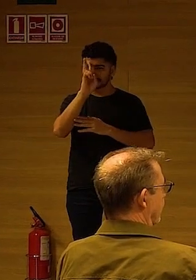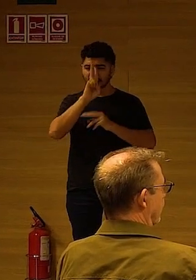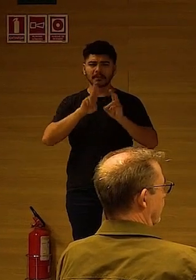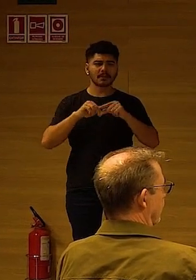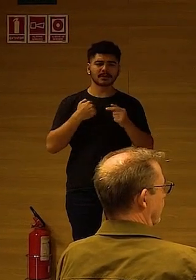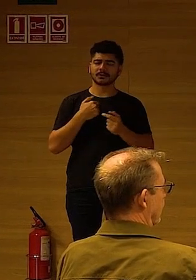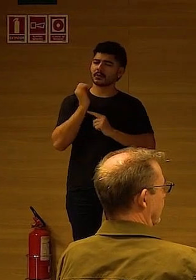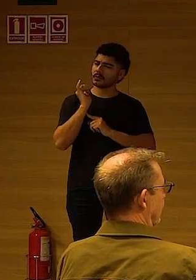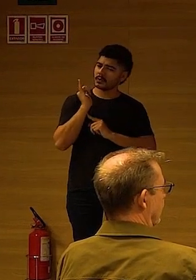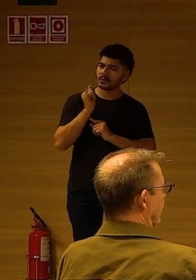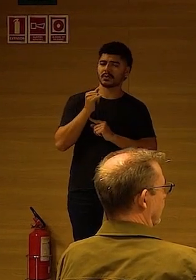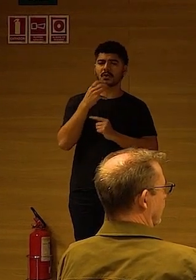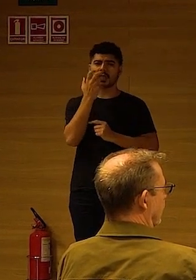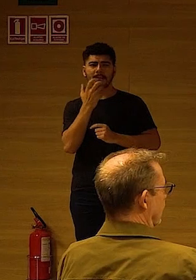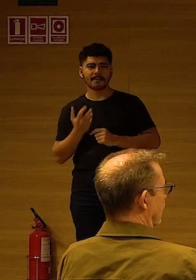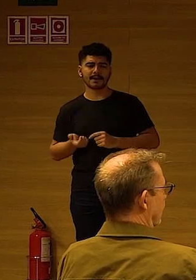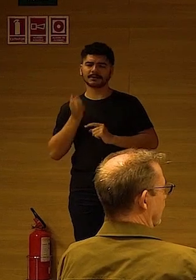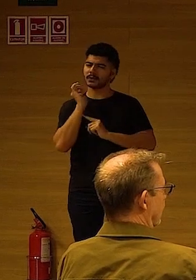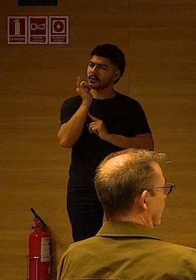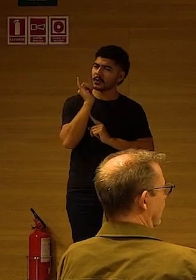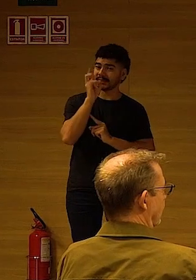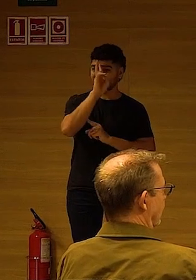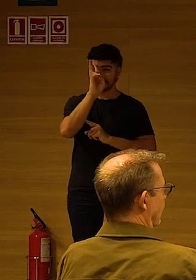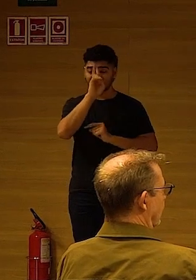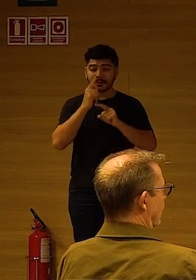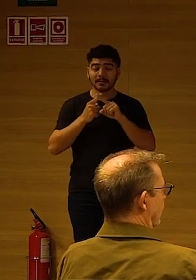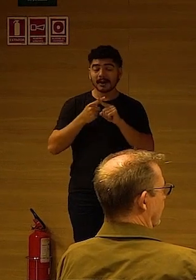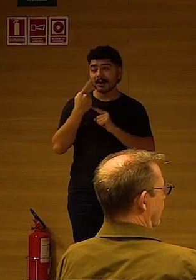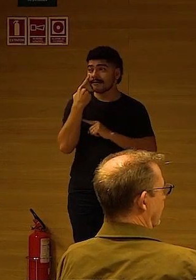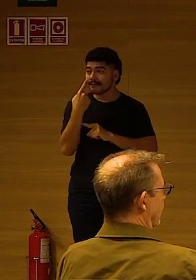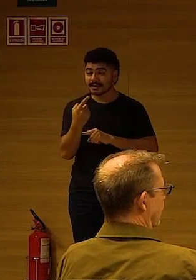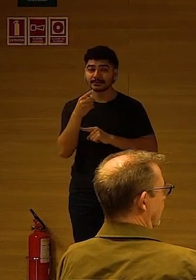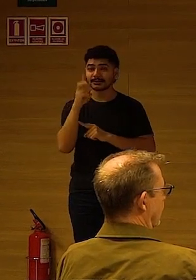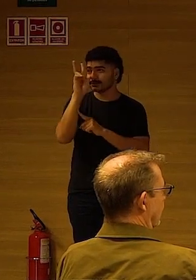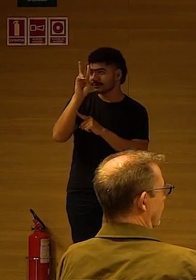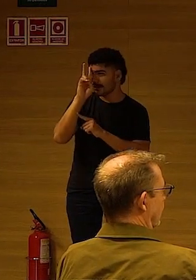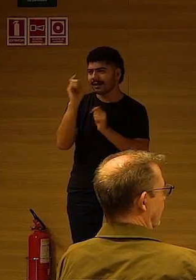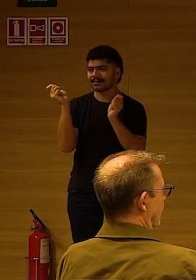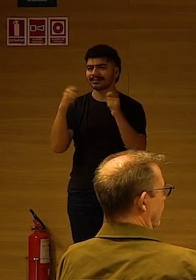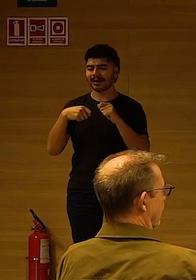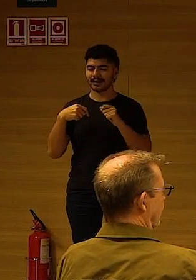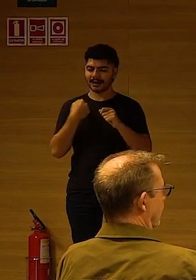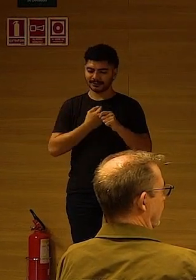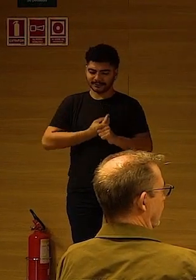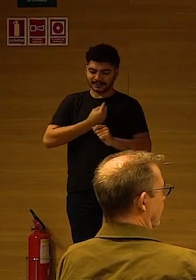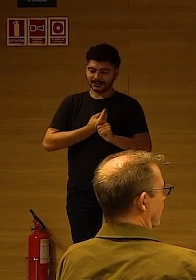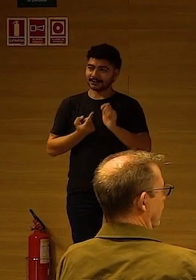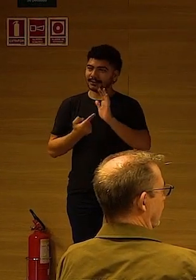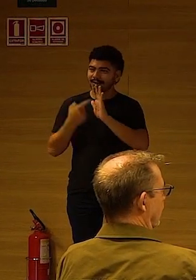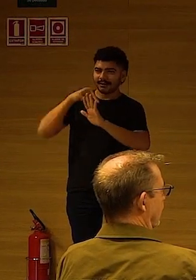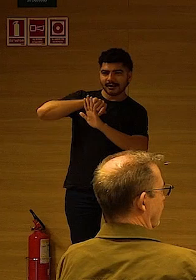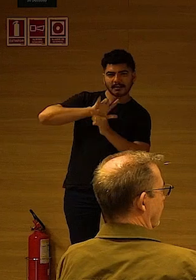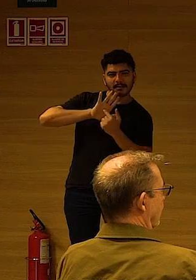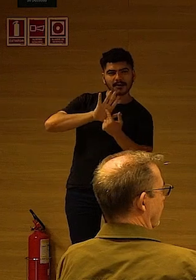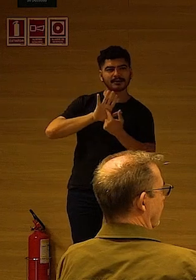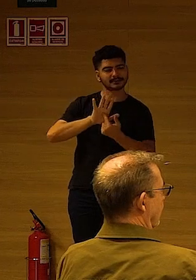um contista, um romancista, eu conto histórias, é porque eu vejo que as histórias metaforizam a nossa existência. Elas são um